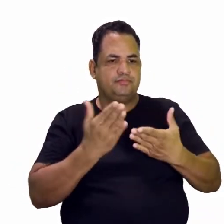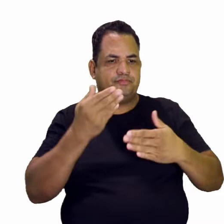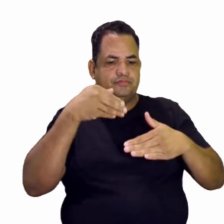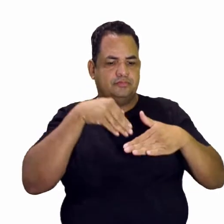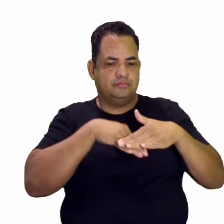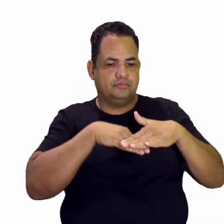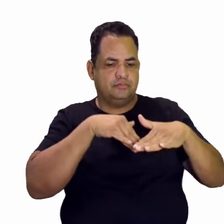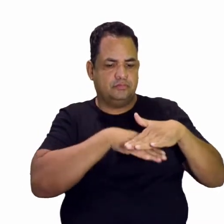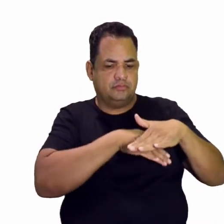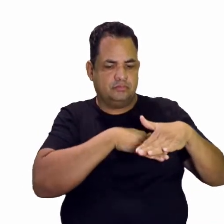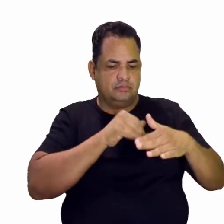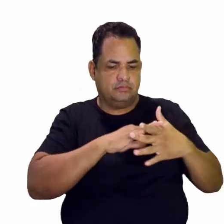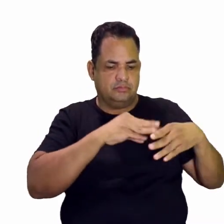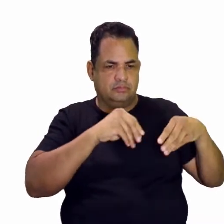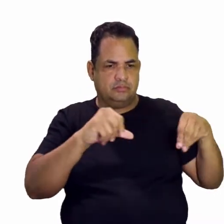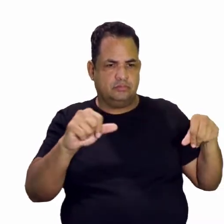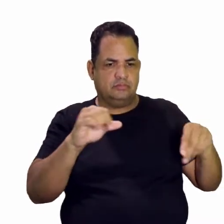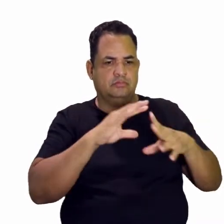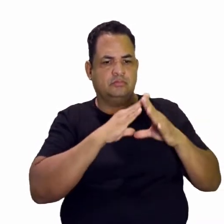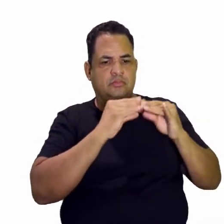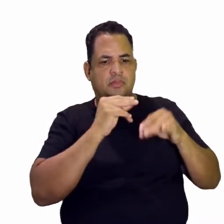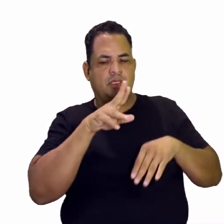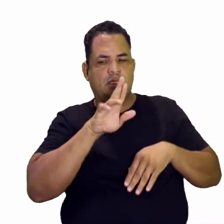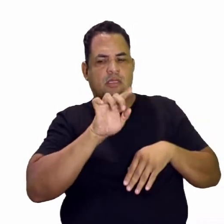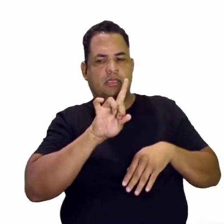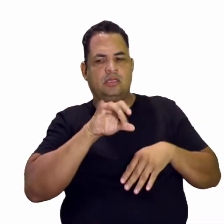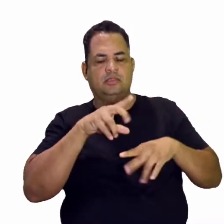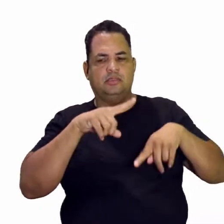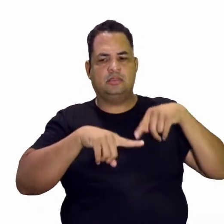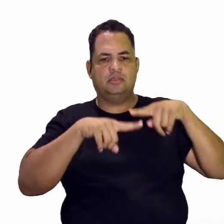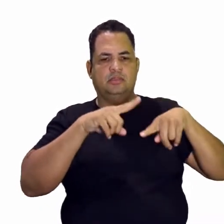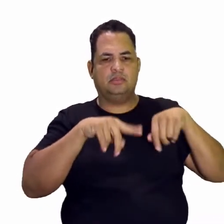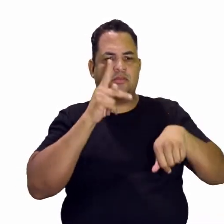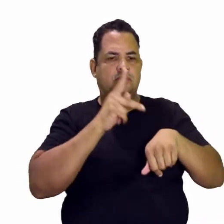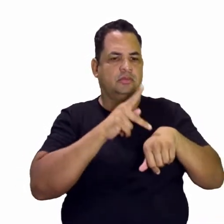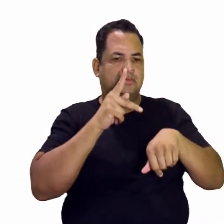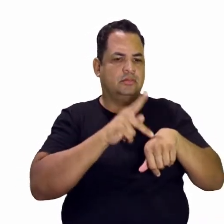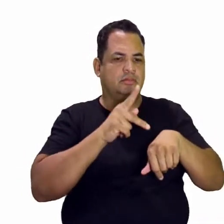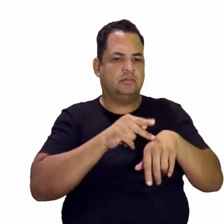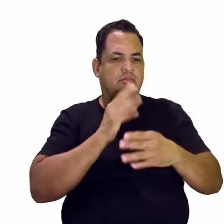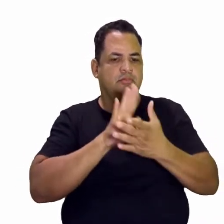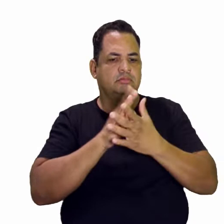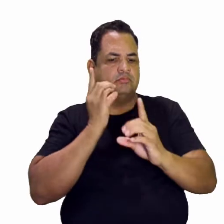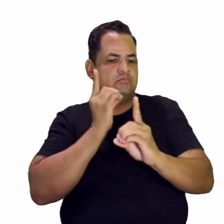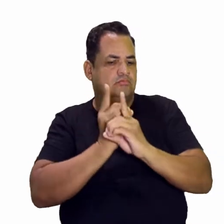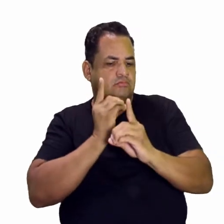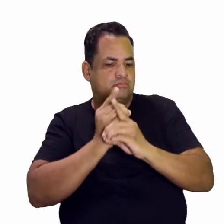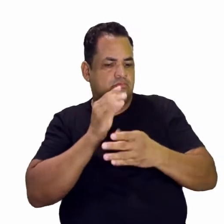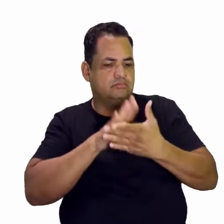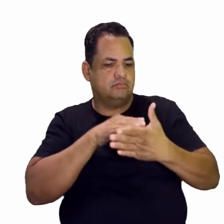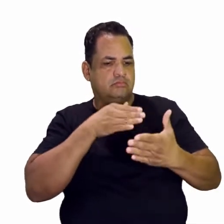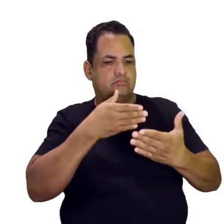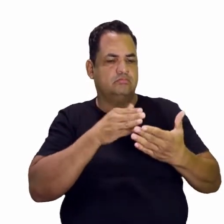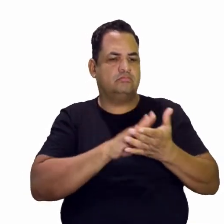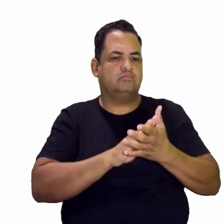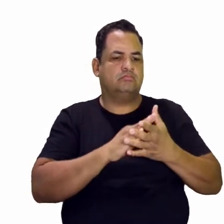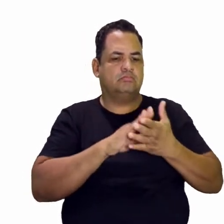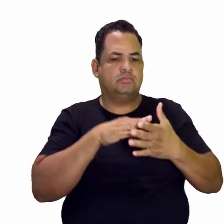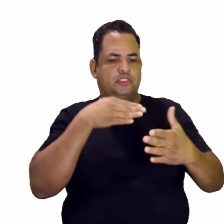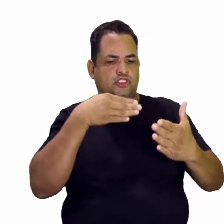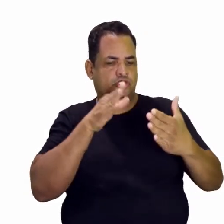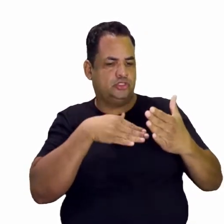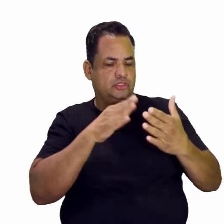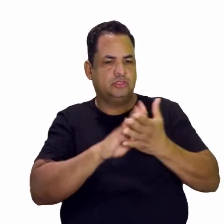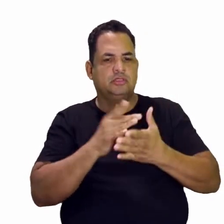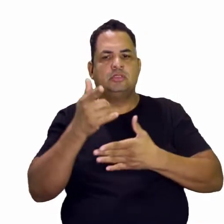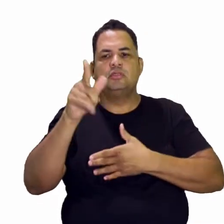estar associados a resinas, podem ser encontrados em rochas sedimentares, podem ser encontrados em piches, em